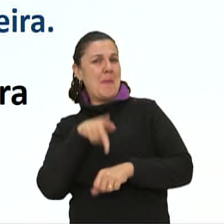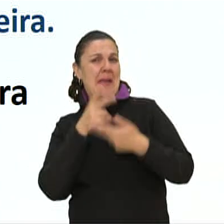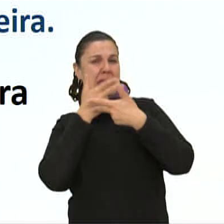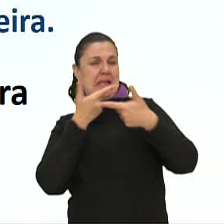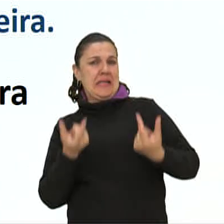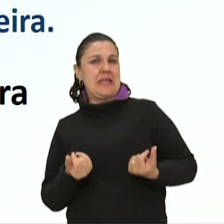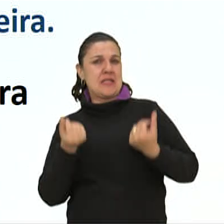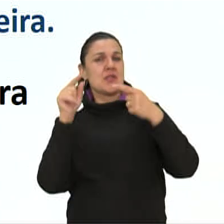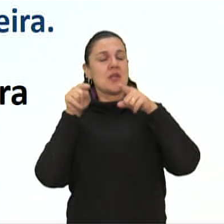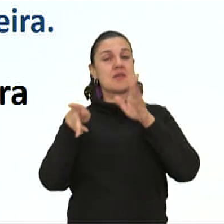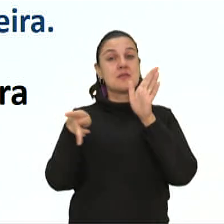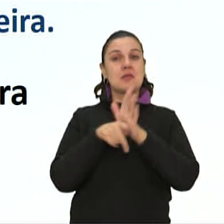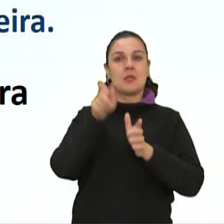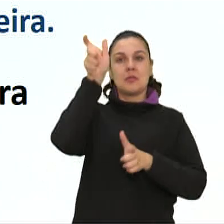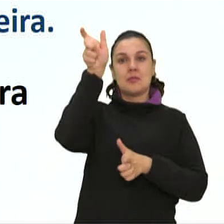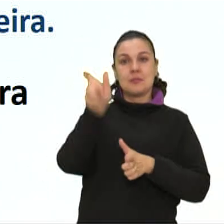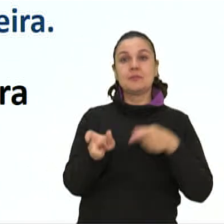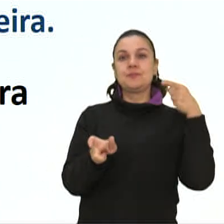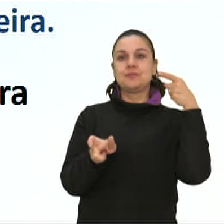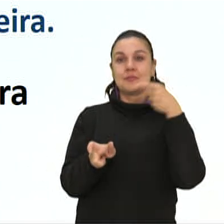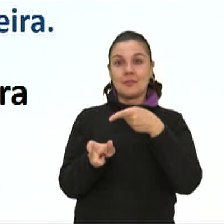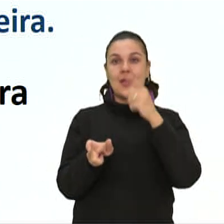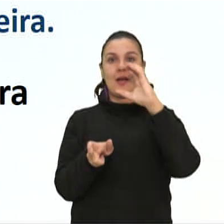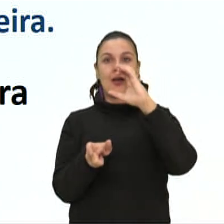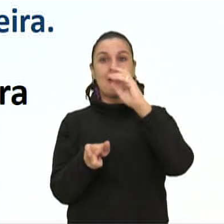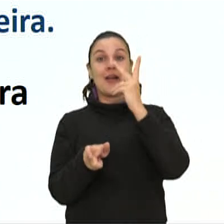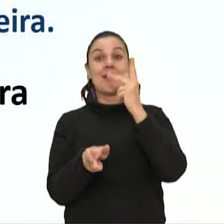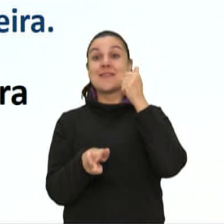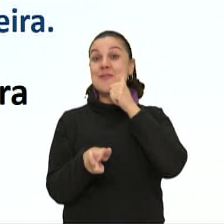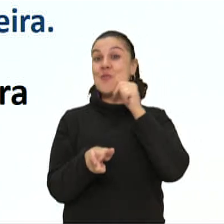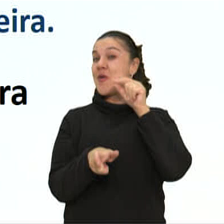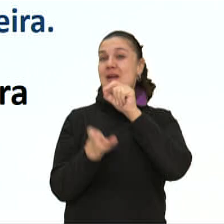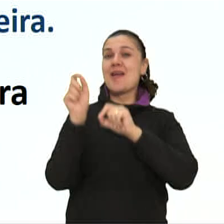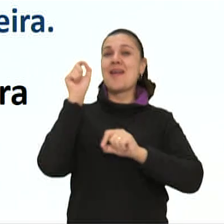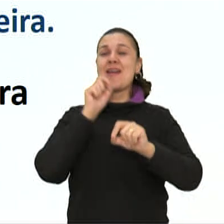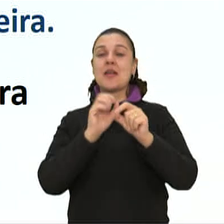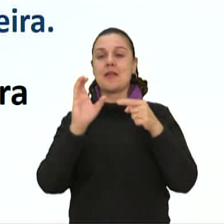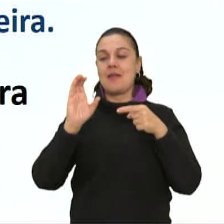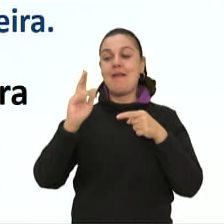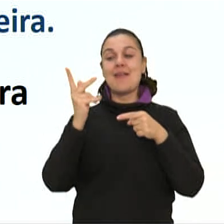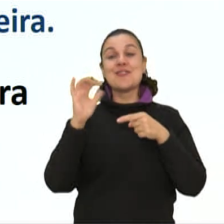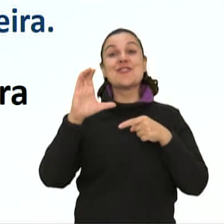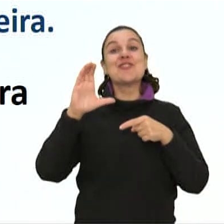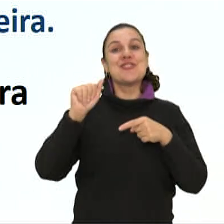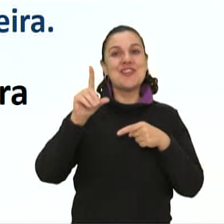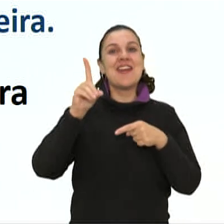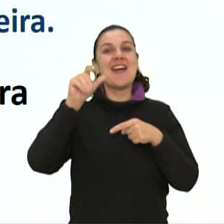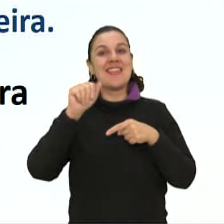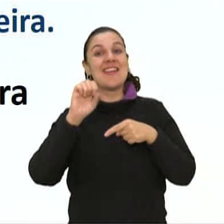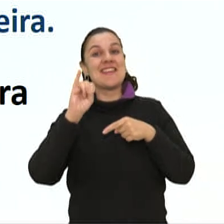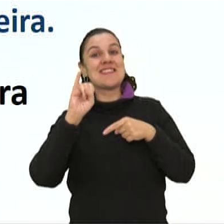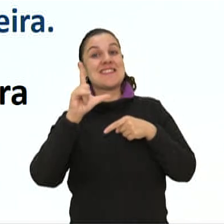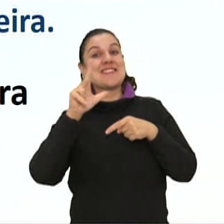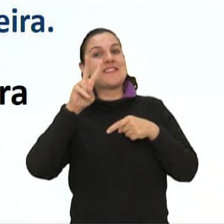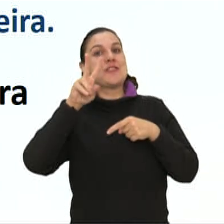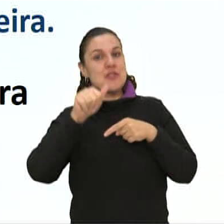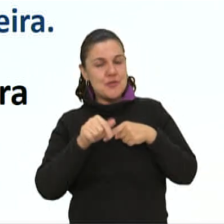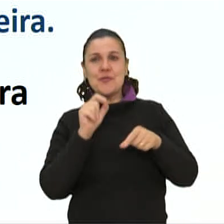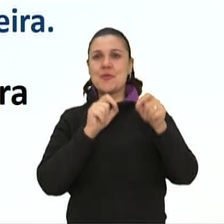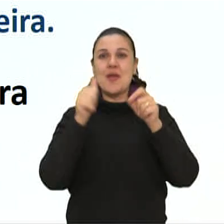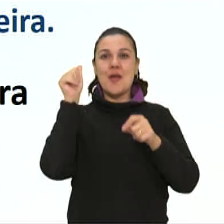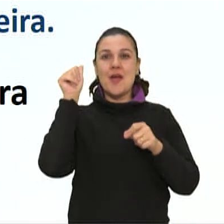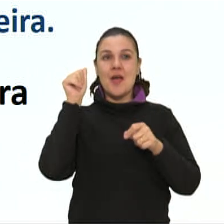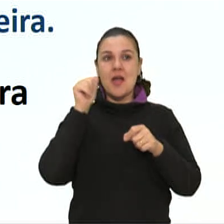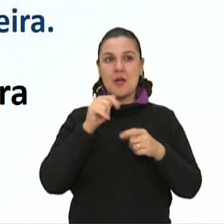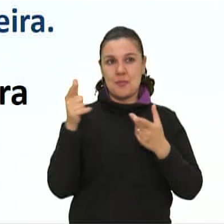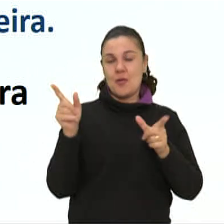preciosas no Brasil, sempre temos a história desta personagem, Chica da Silva, que aqui é a imagem